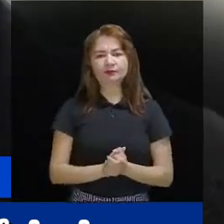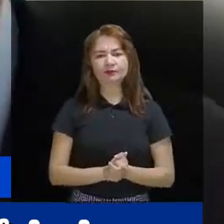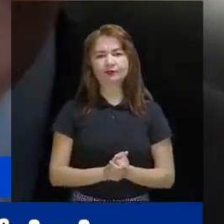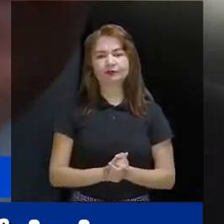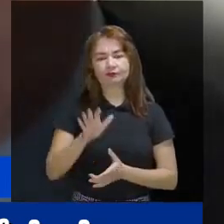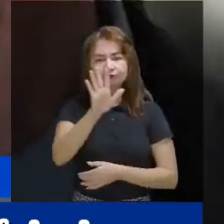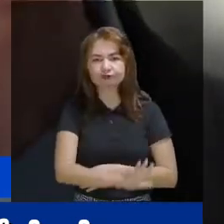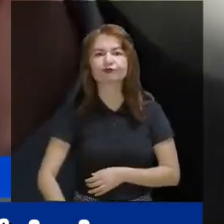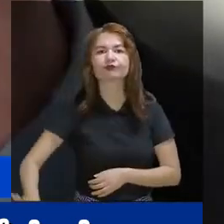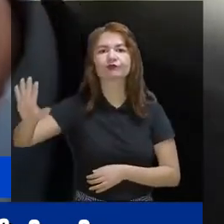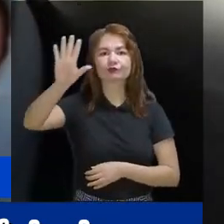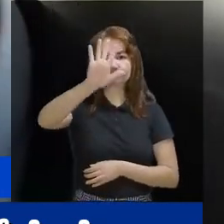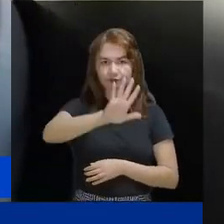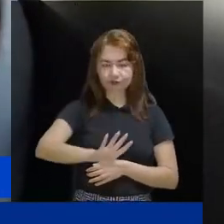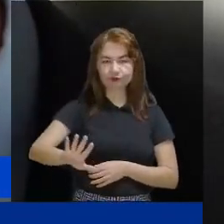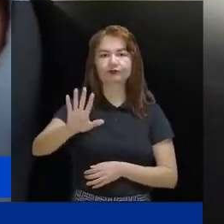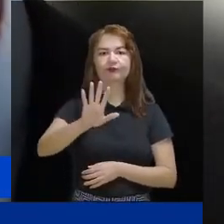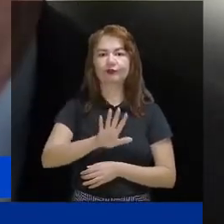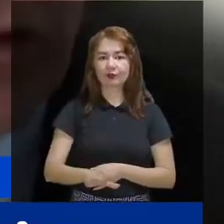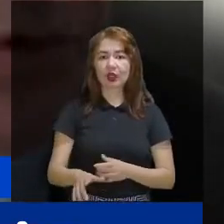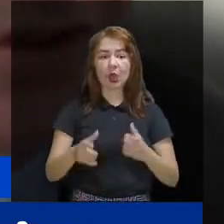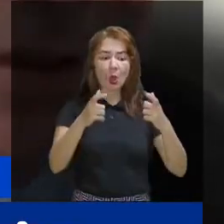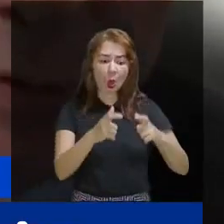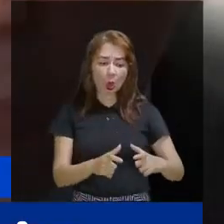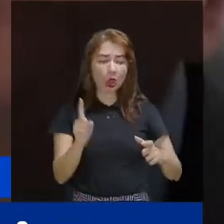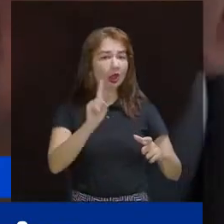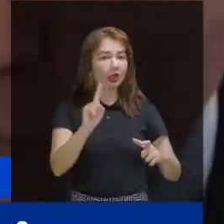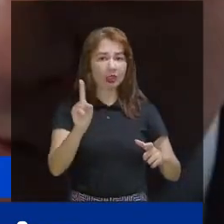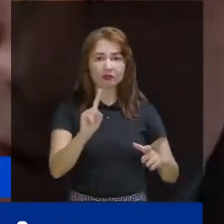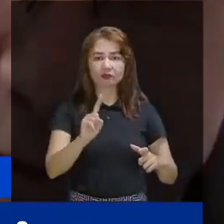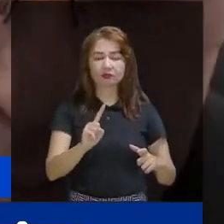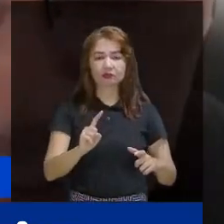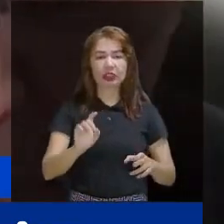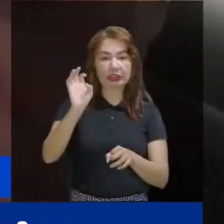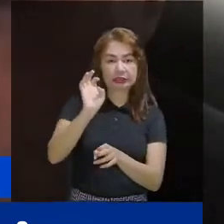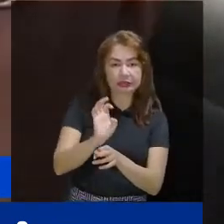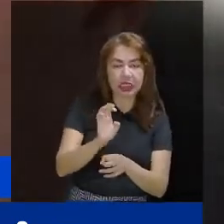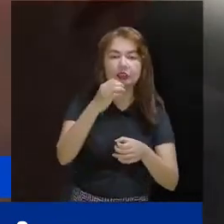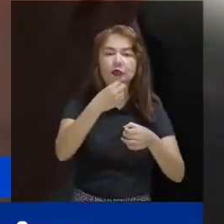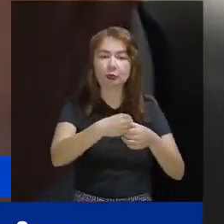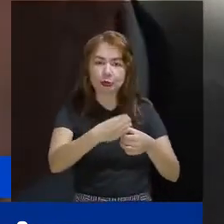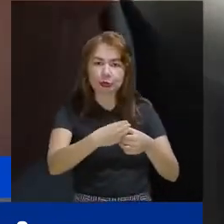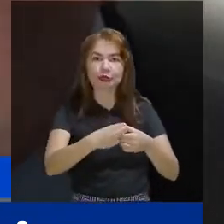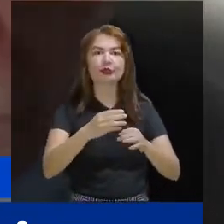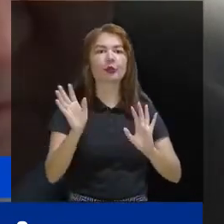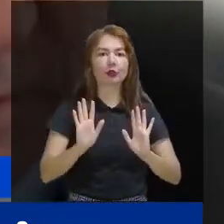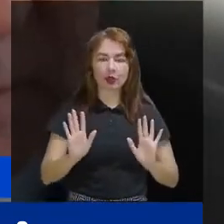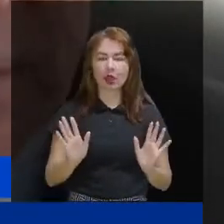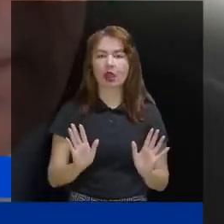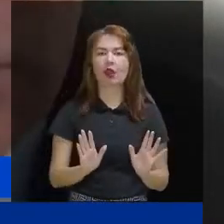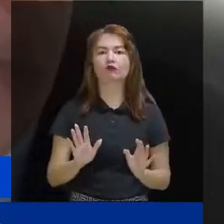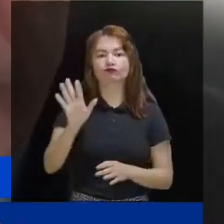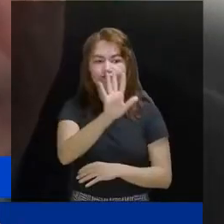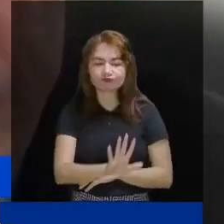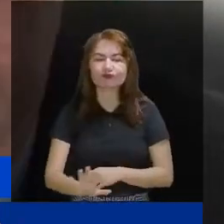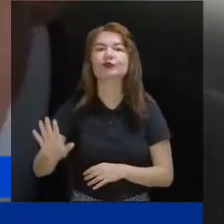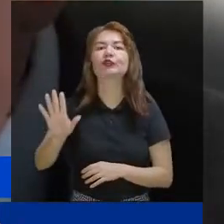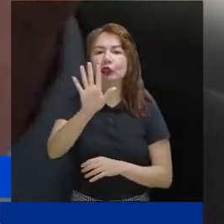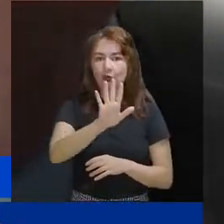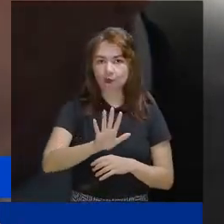âmbito nacional e não local, estados ou municípios, conforme sustentado pelos autores.